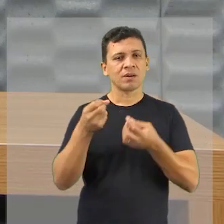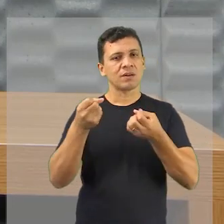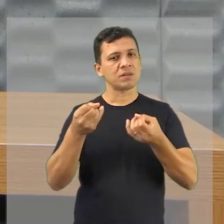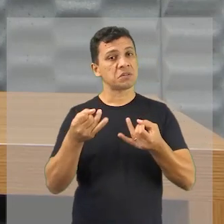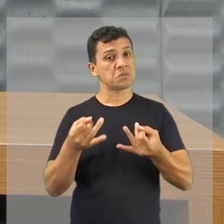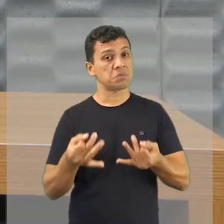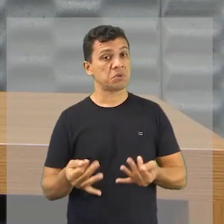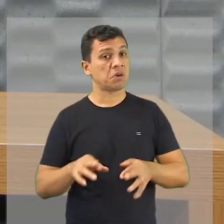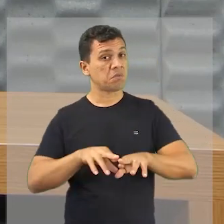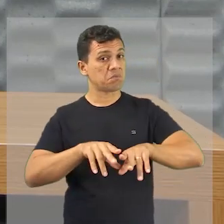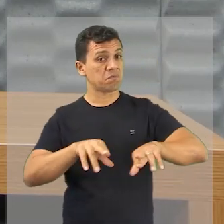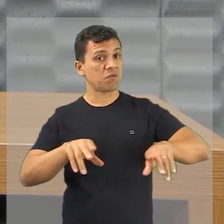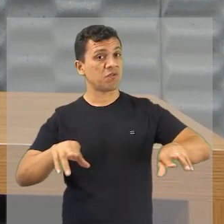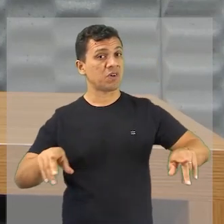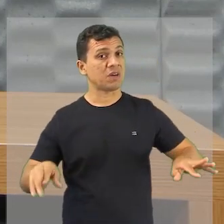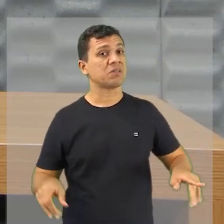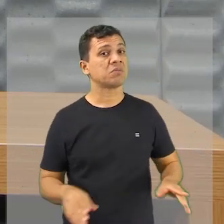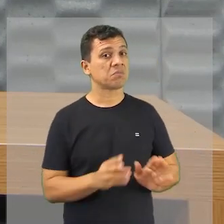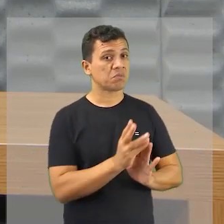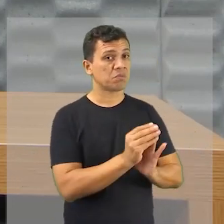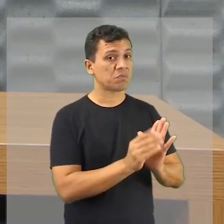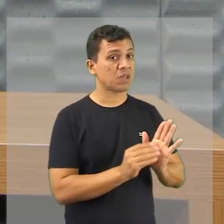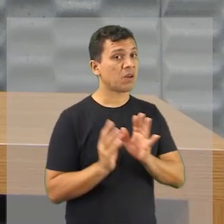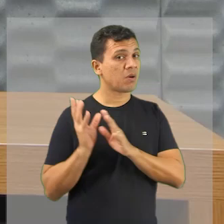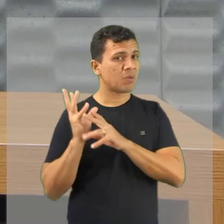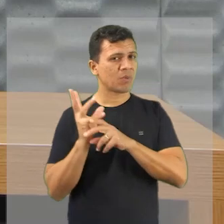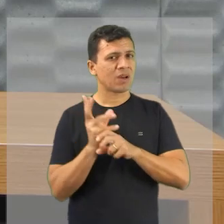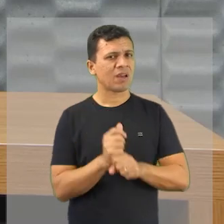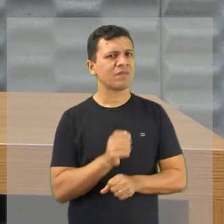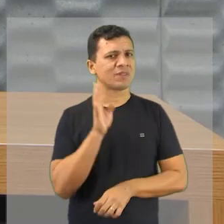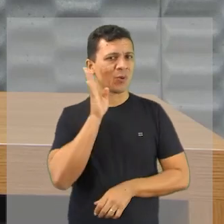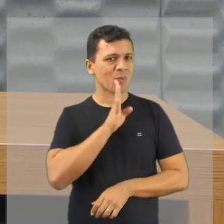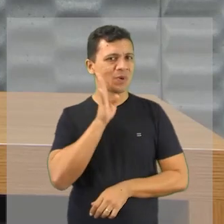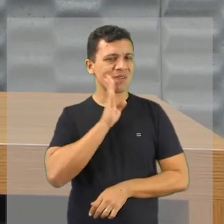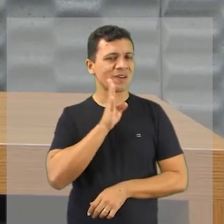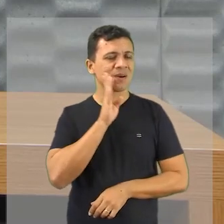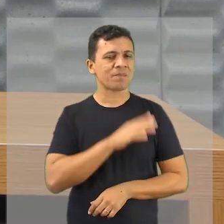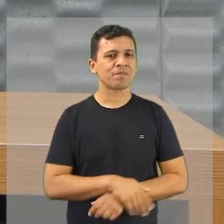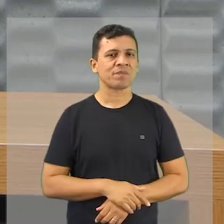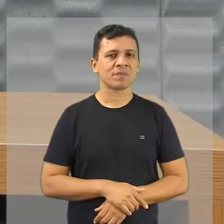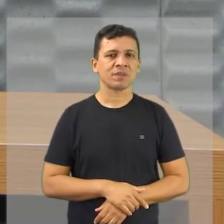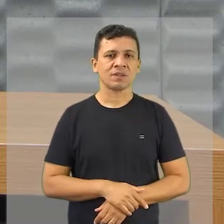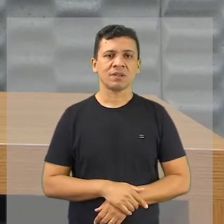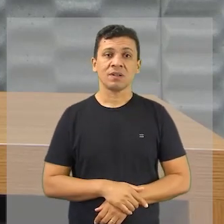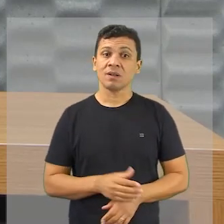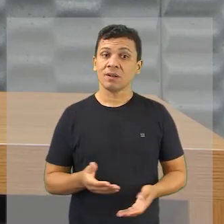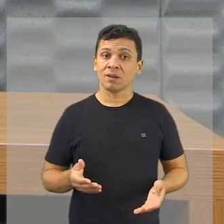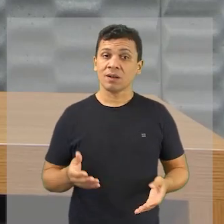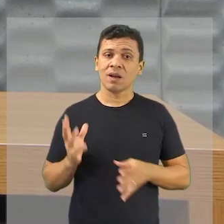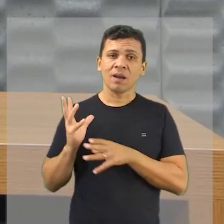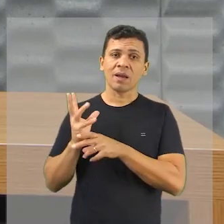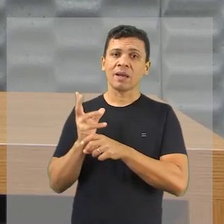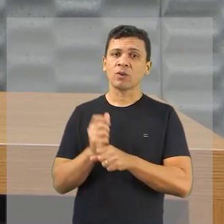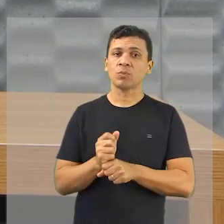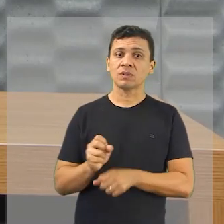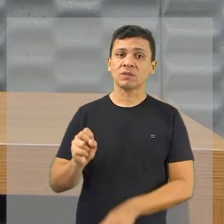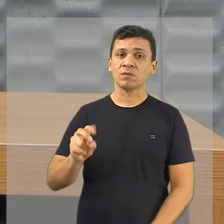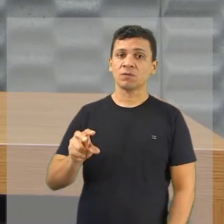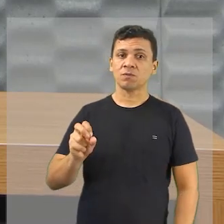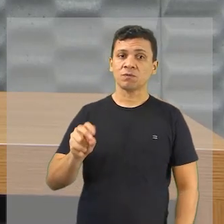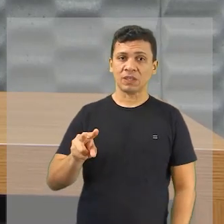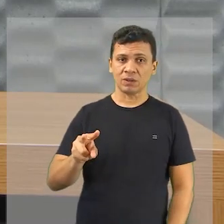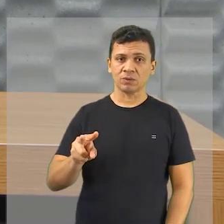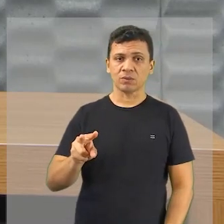muita coisa em pouco tempo, né? A gente faz uma revisão bem legal. Então, só recapitulando, né? Os vírus, pessoal, eles